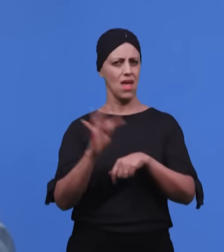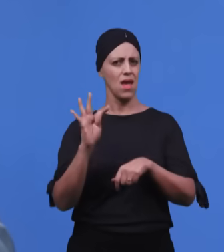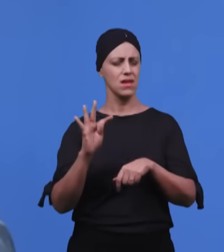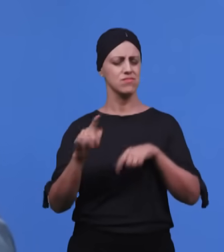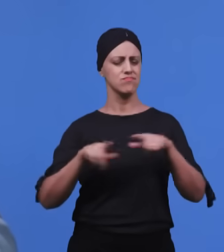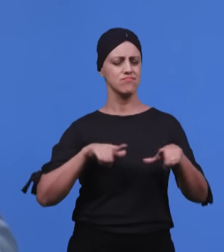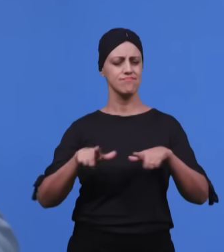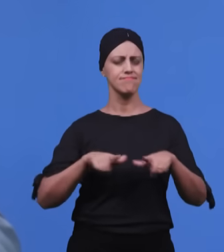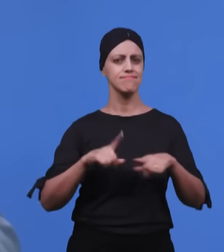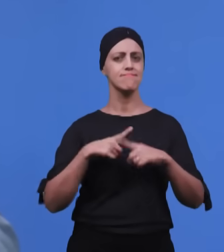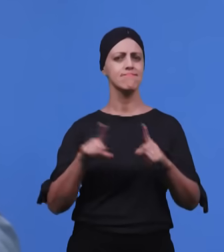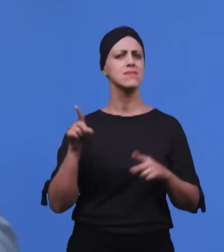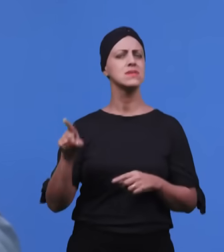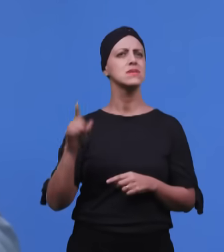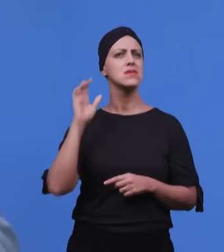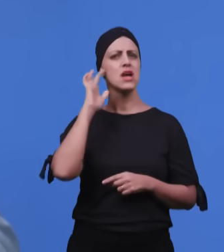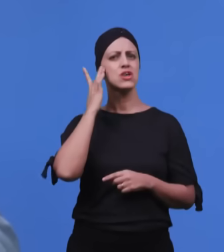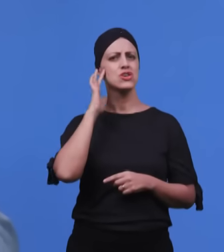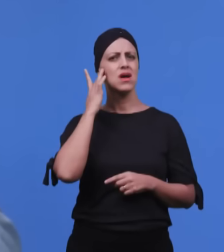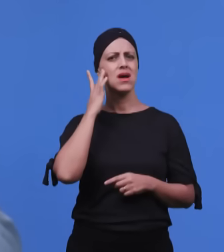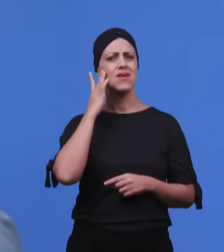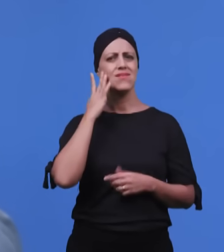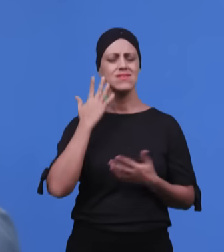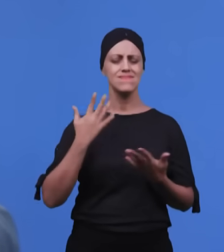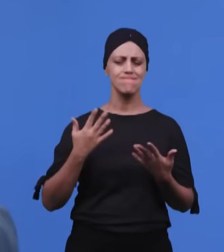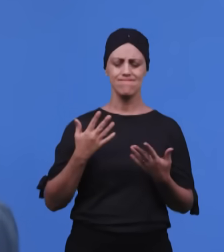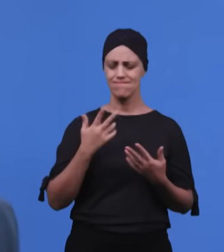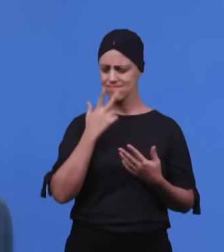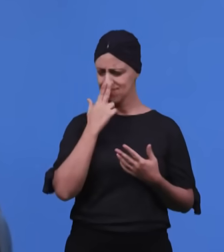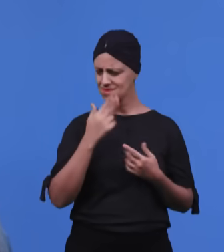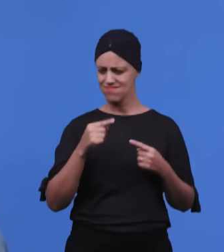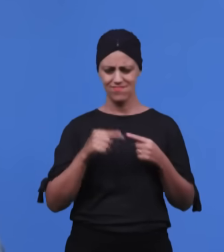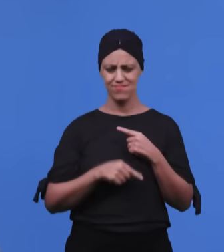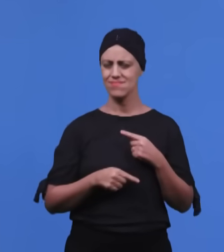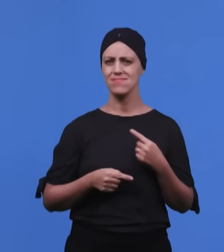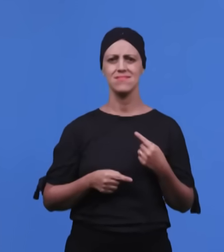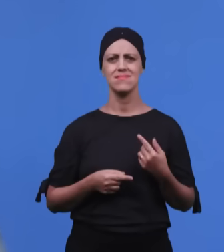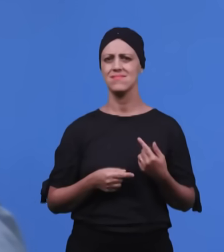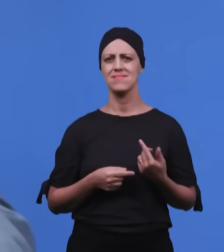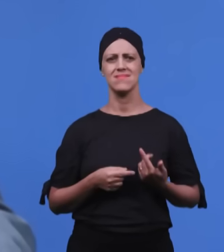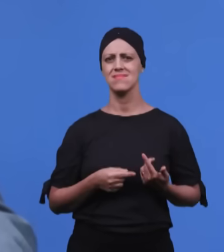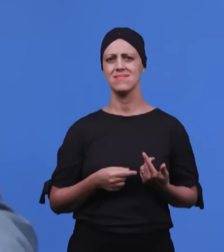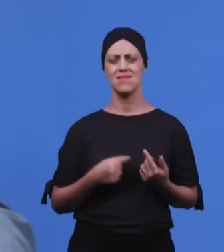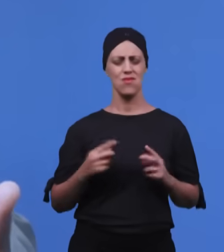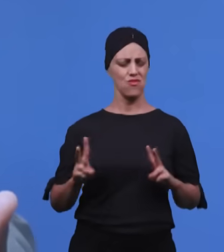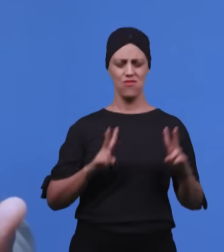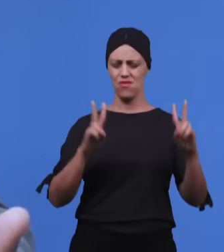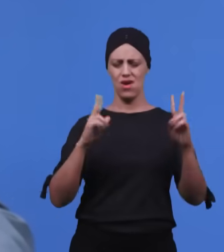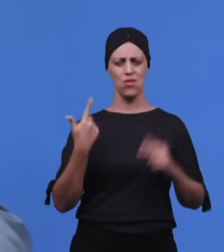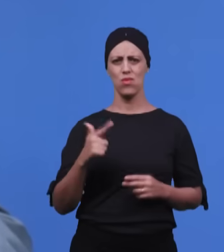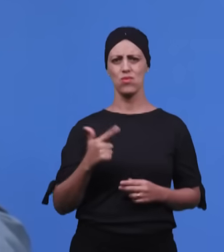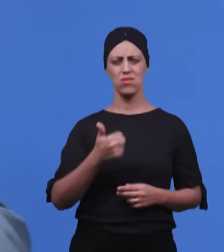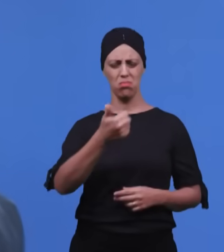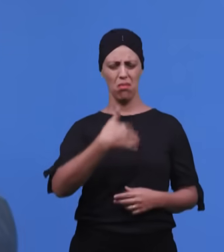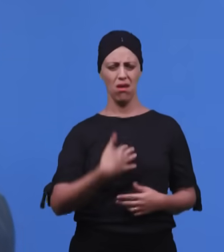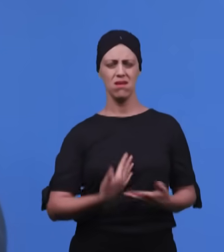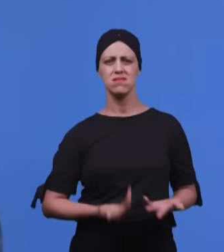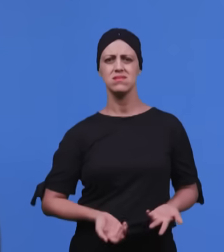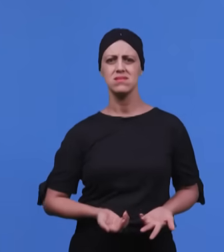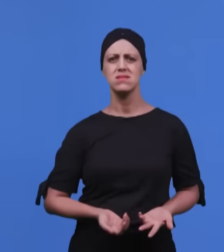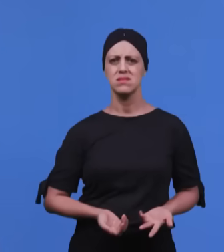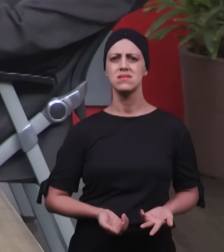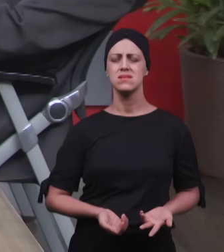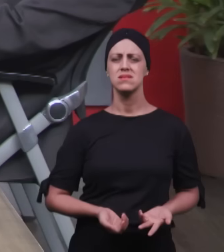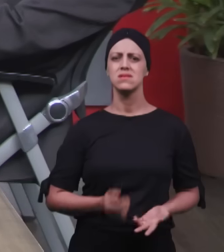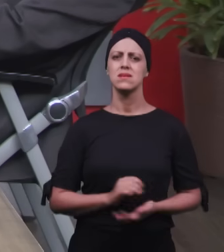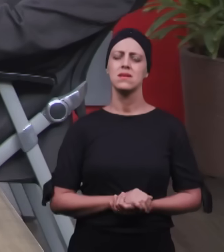e ele achava que ele não era naquela função a empresa que trabalhava não valorizava ele conforme